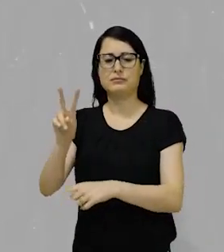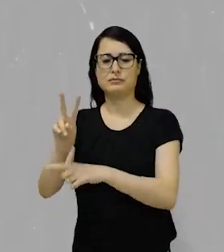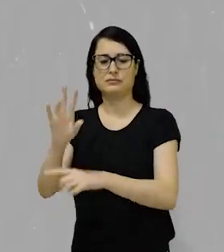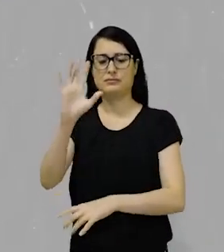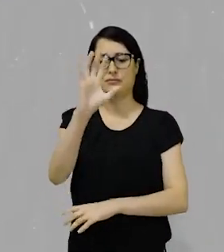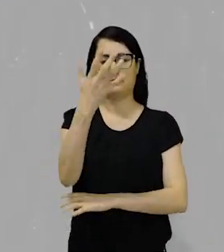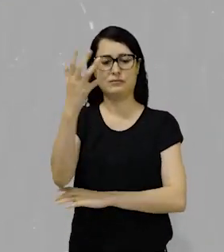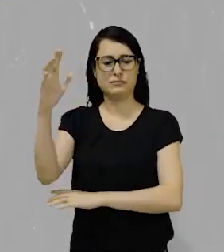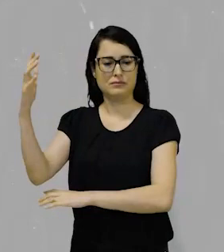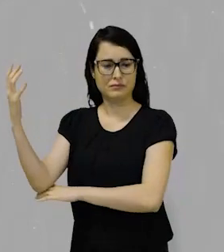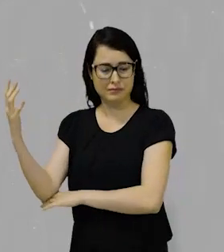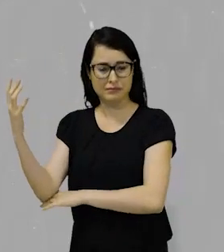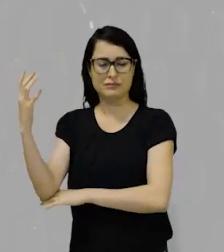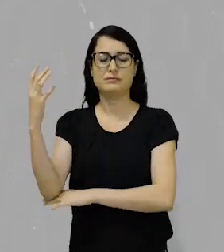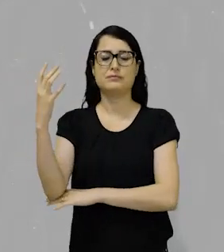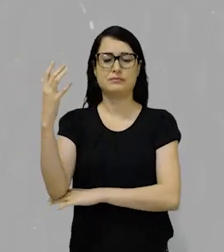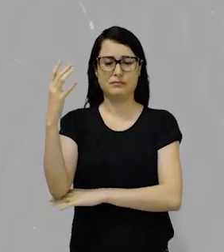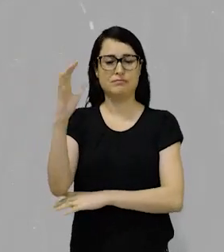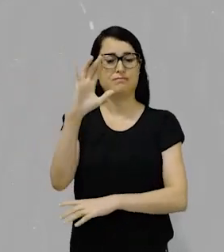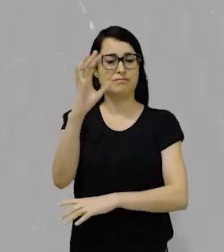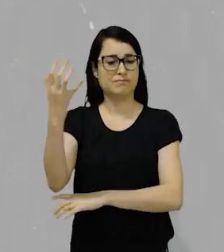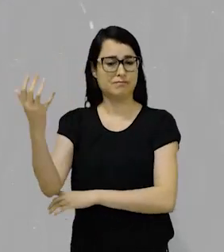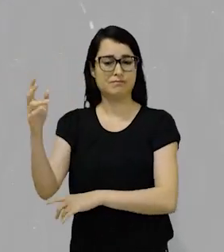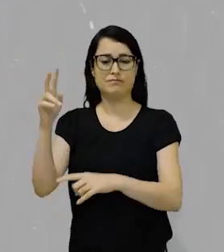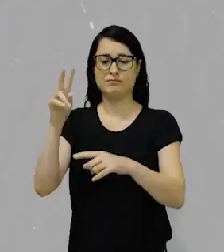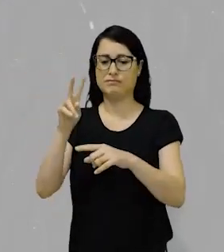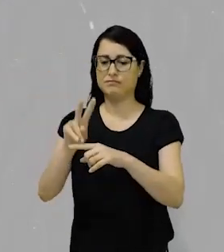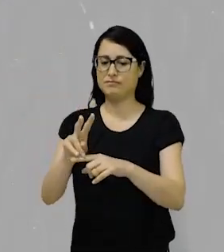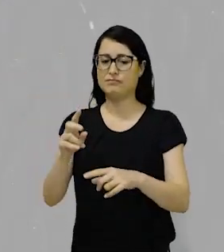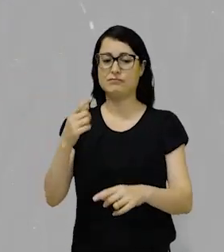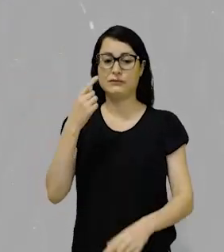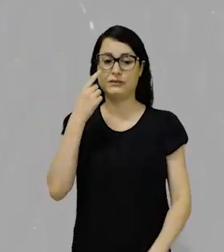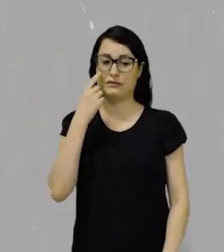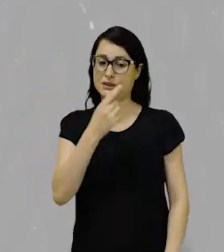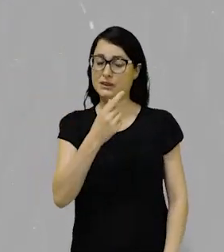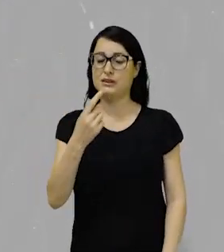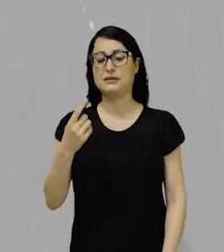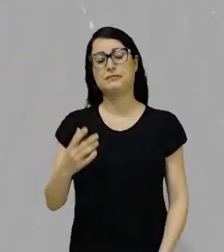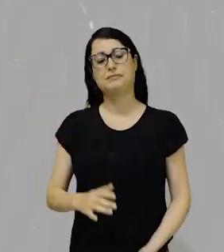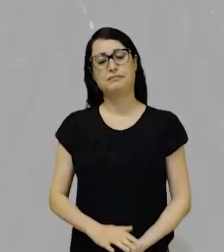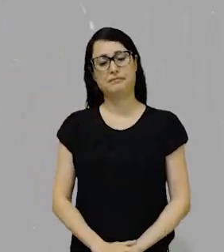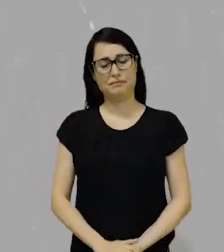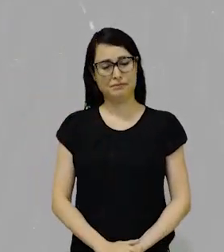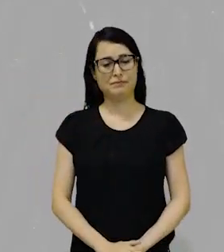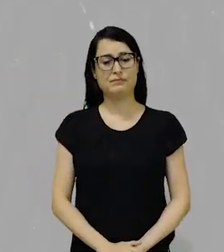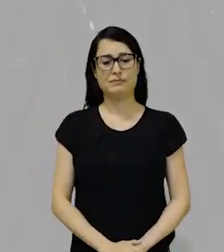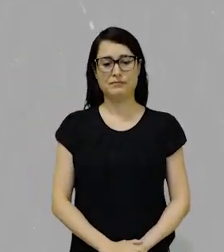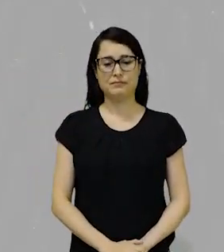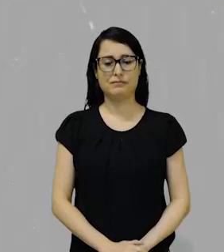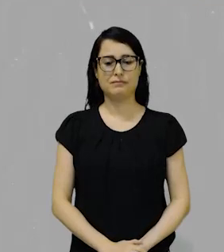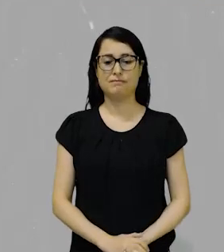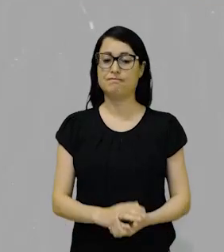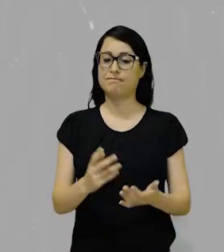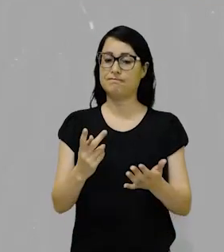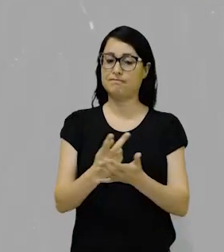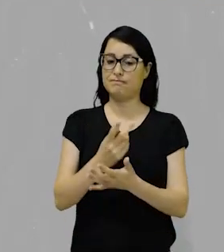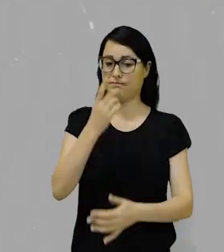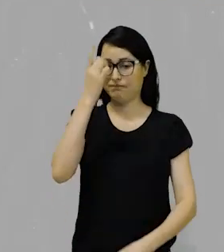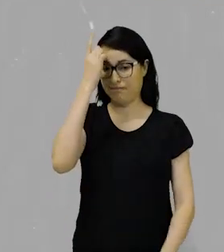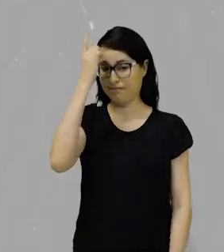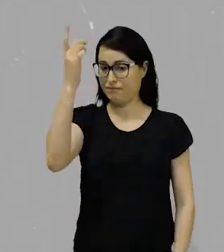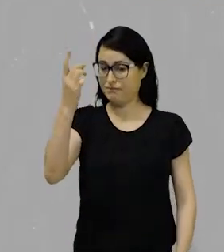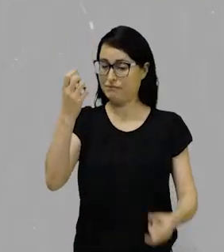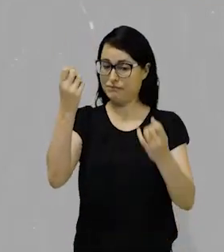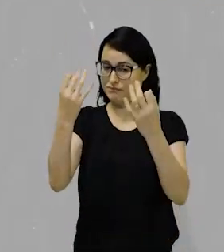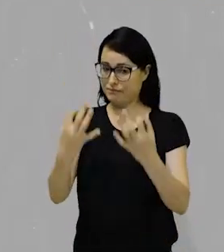constante. Vamos aqui já desmistificar algumas ideias, tá? Que são errôneas. Depois a gente